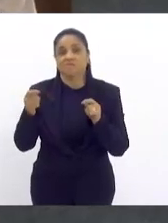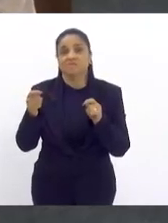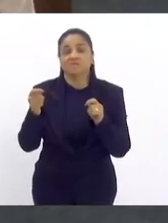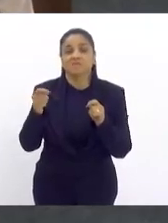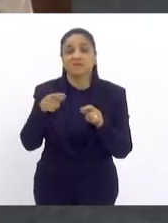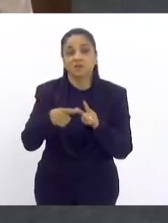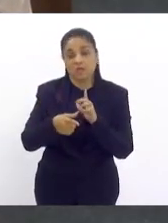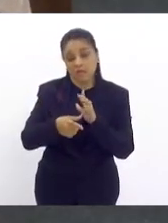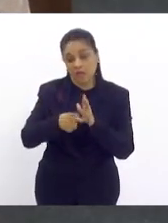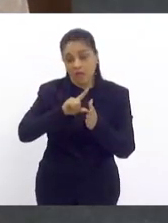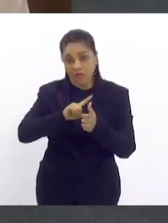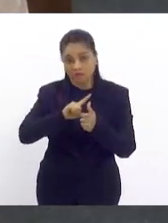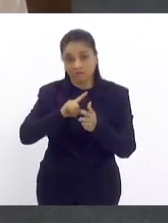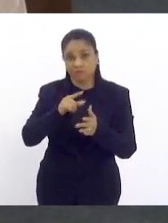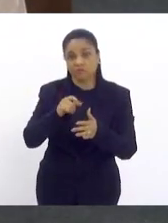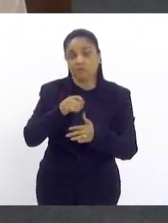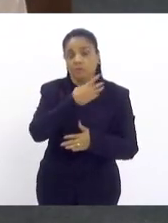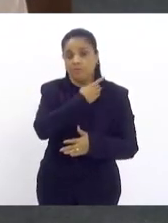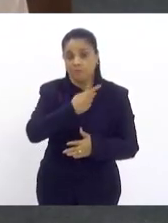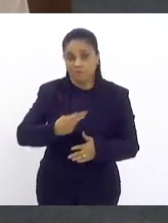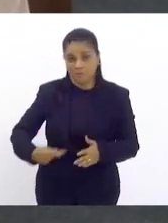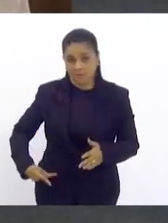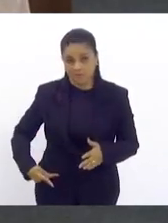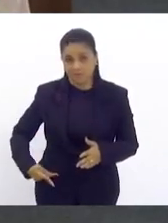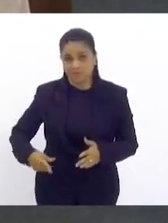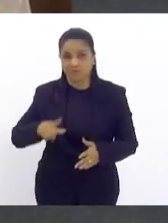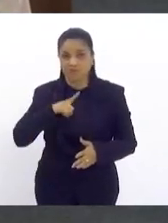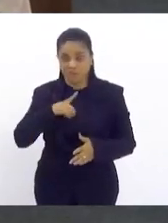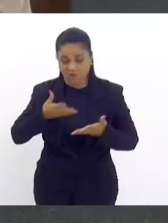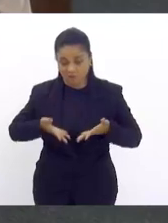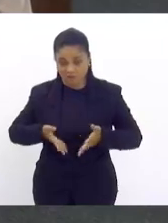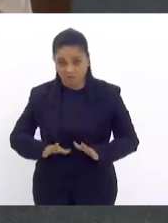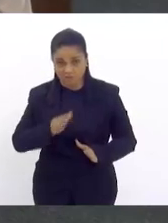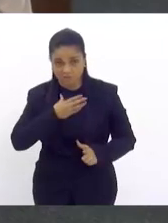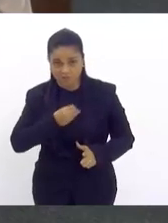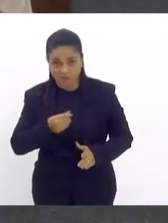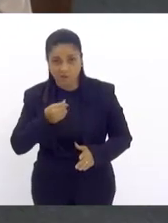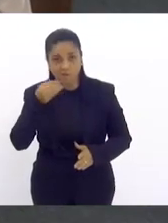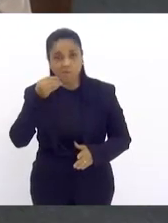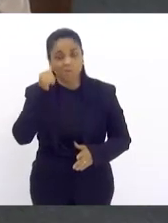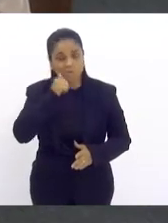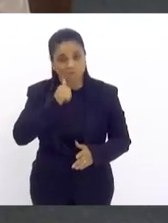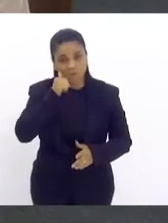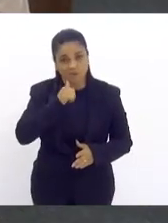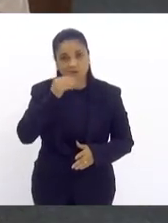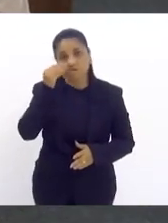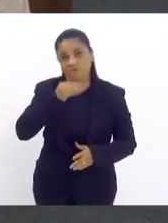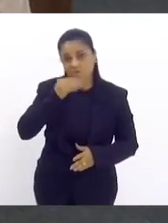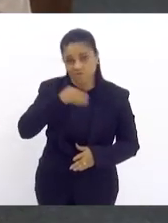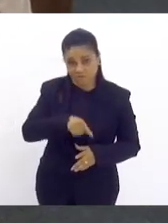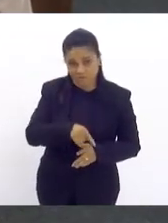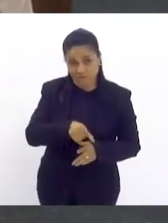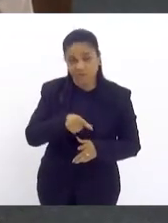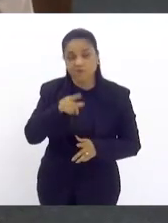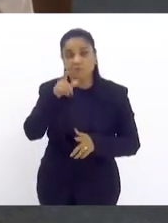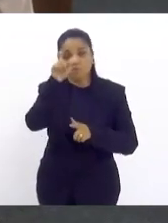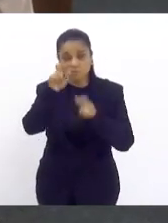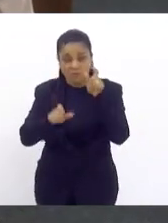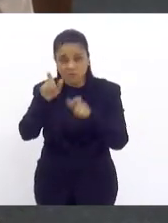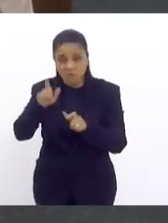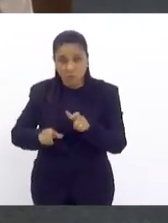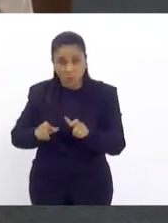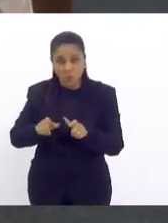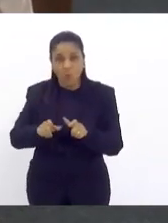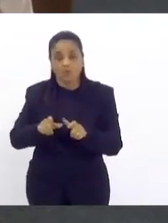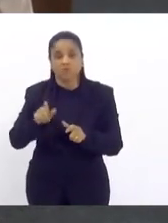que o antecedeu que dizia que ter uma filha mulher era uma fraquejada que dizia que pessoas negras pesavam em arroba